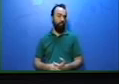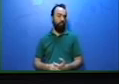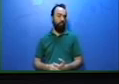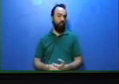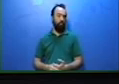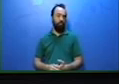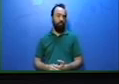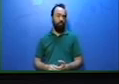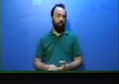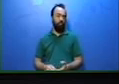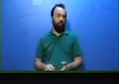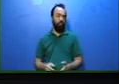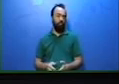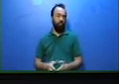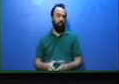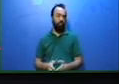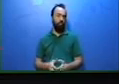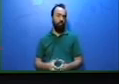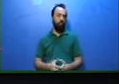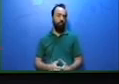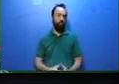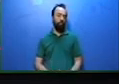Ok?